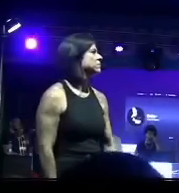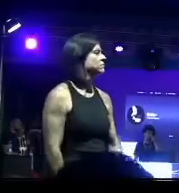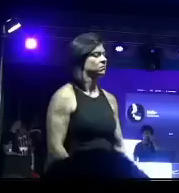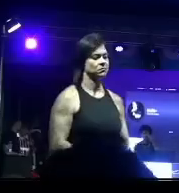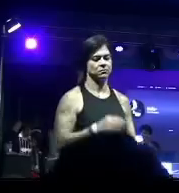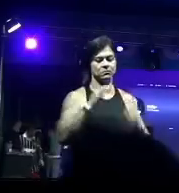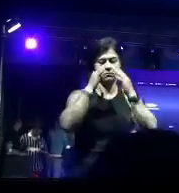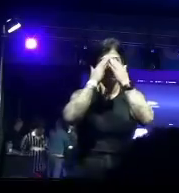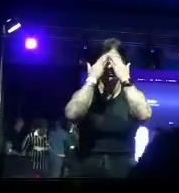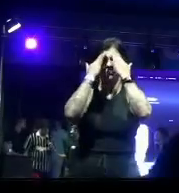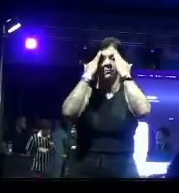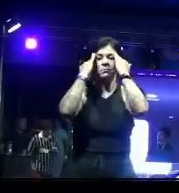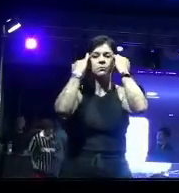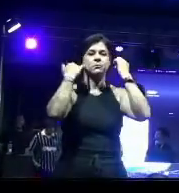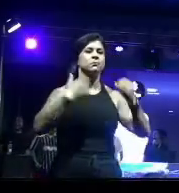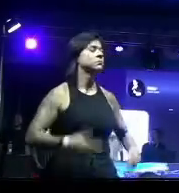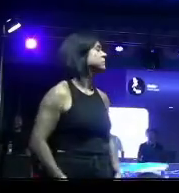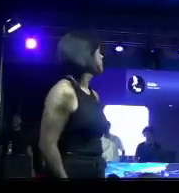Prado.